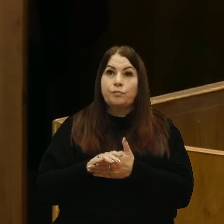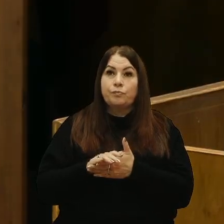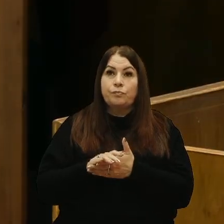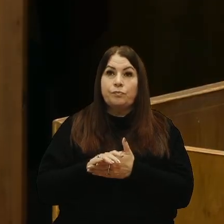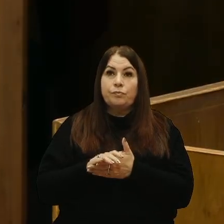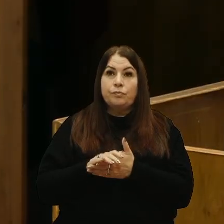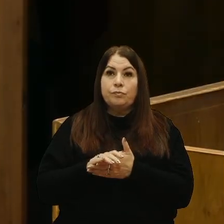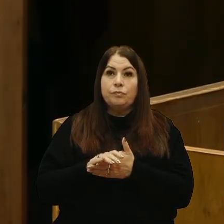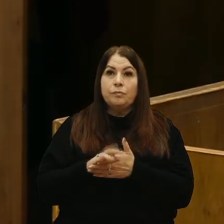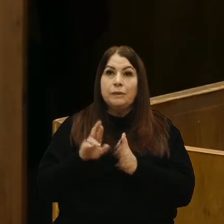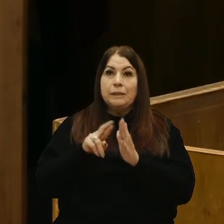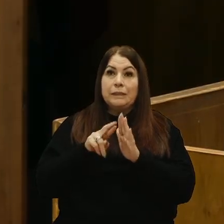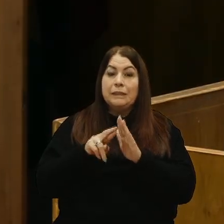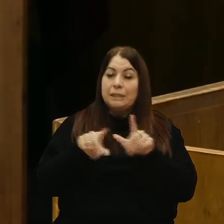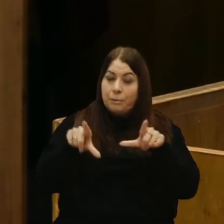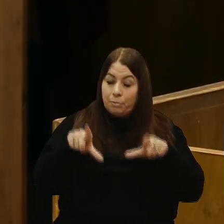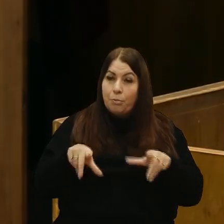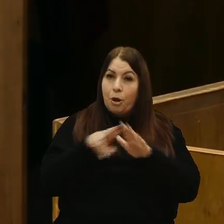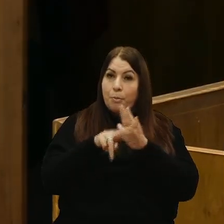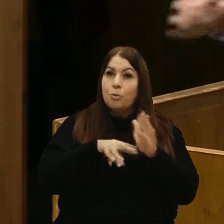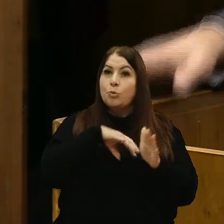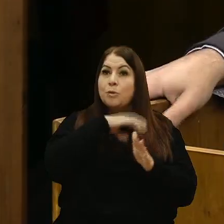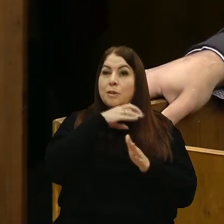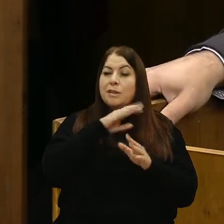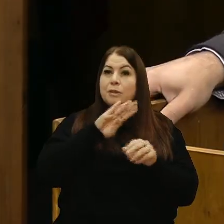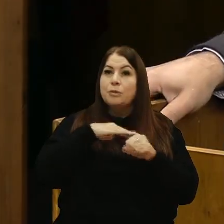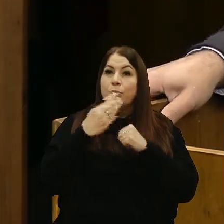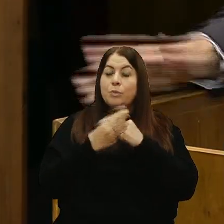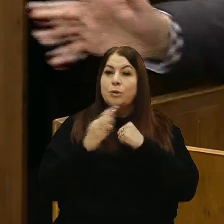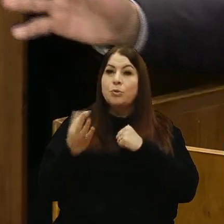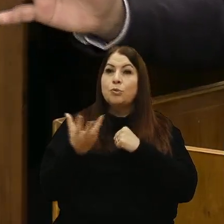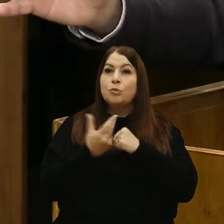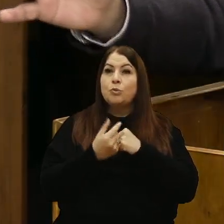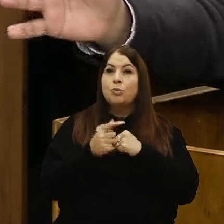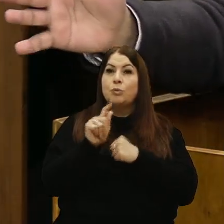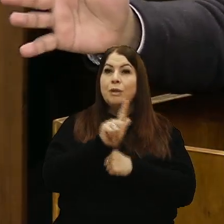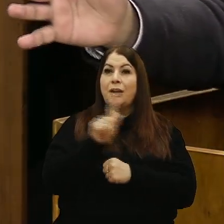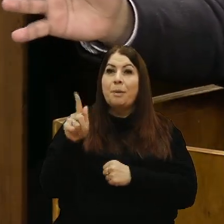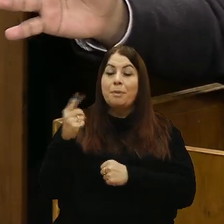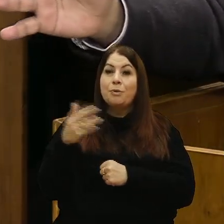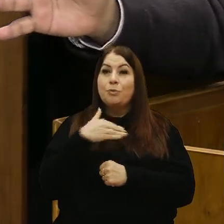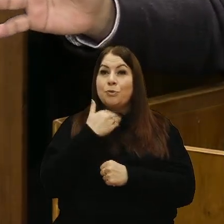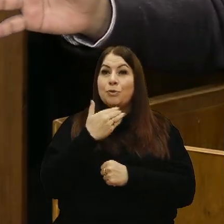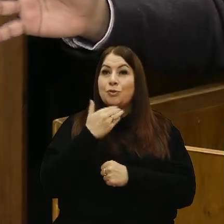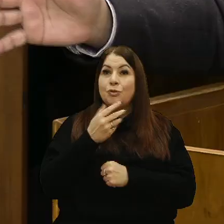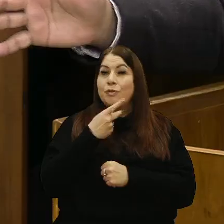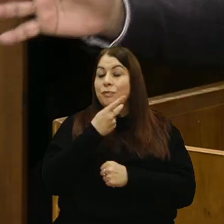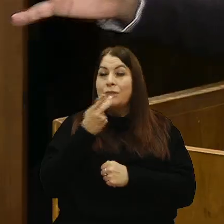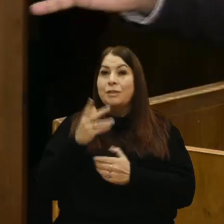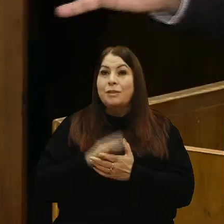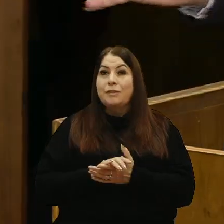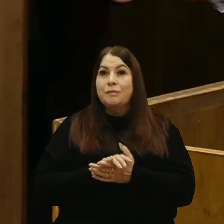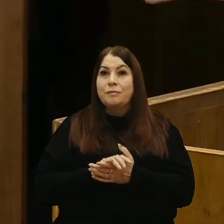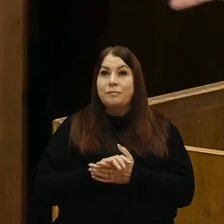são regularizadas. Se cair um bairro inteiro, como foi em Gramado, não adianta nós dizer...